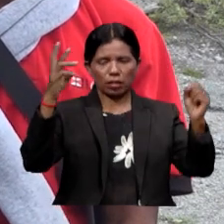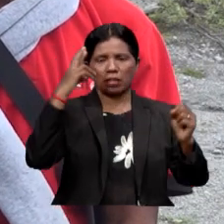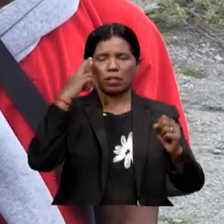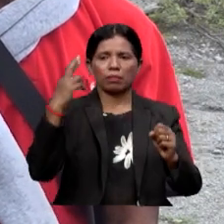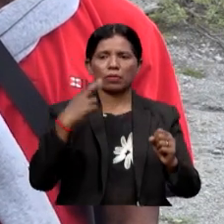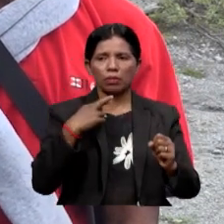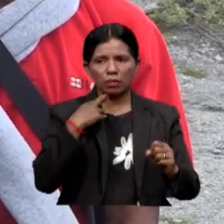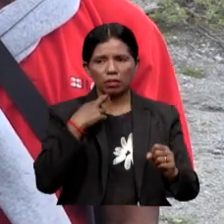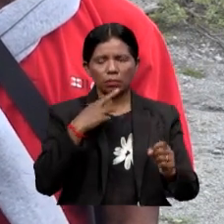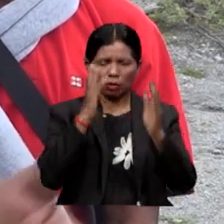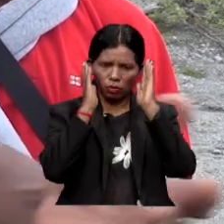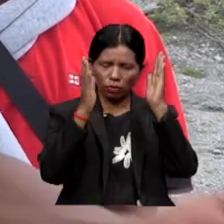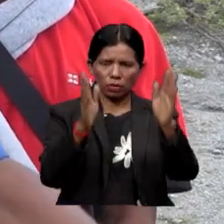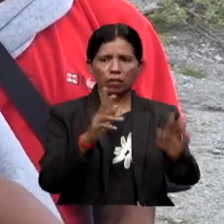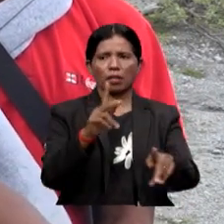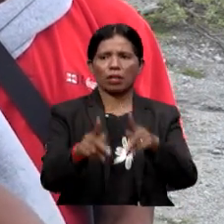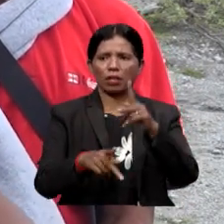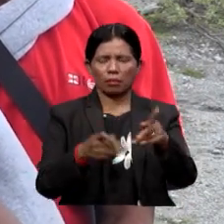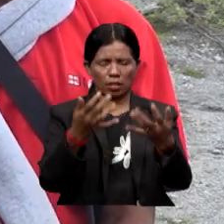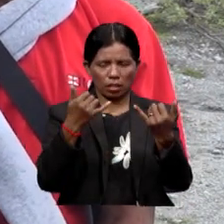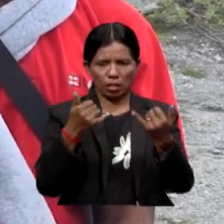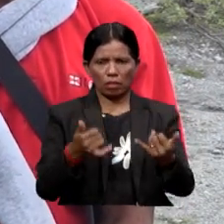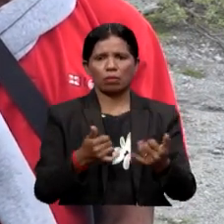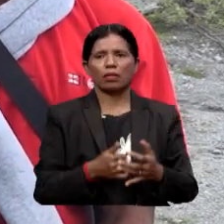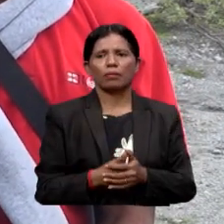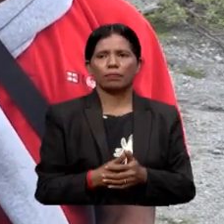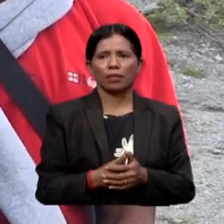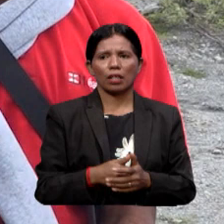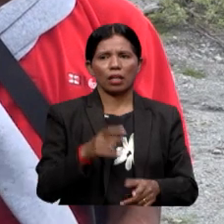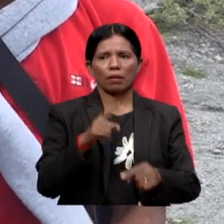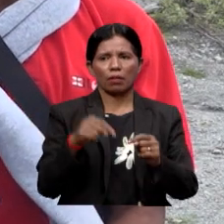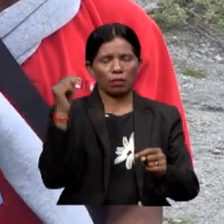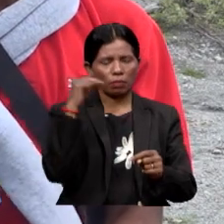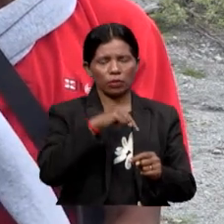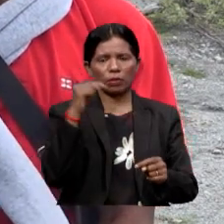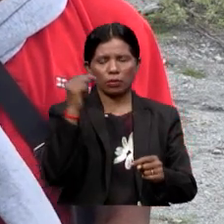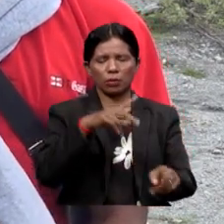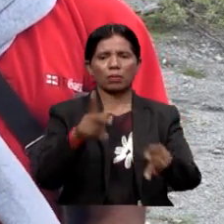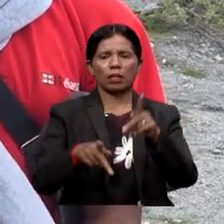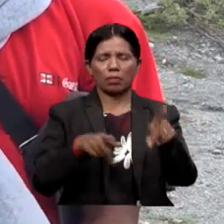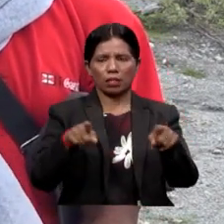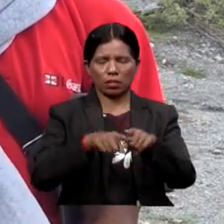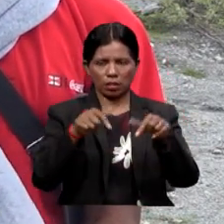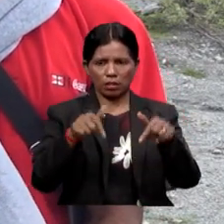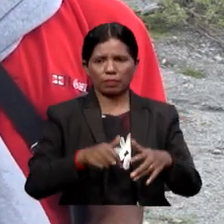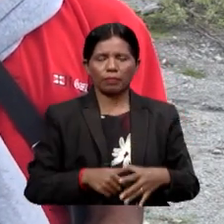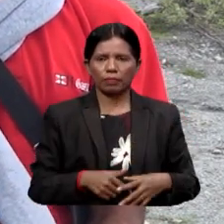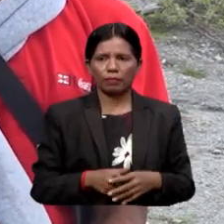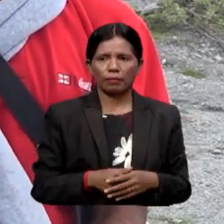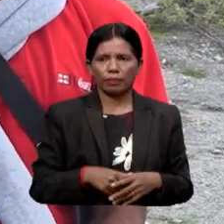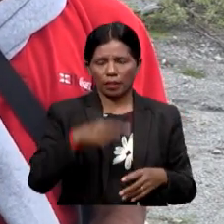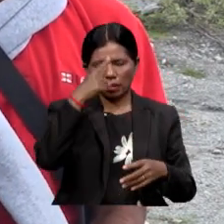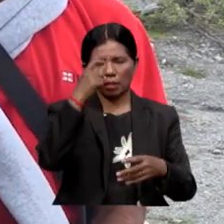tau anti saung wa ba komidari ne be maka gora durante ne la bele mai bosok tam pobo ne sene. La bele mai bosok. Tam